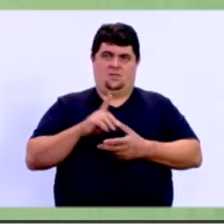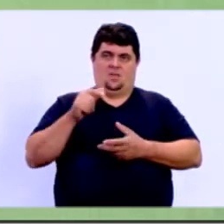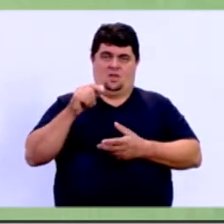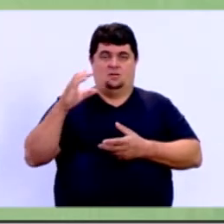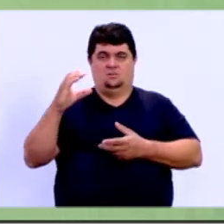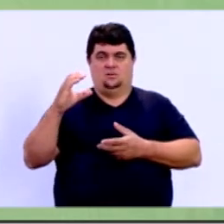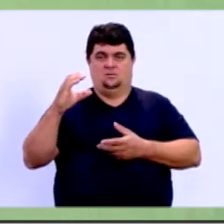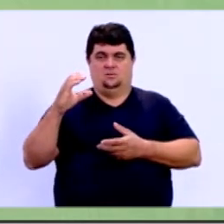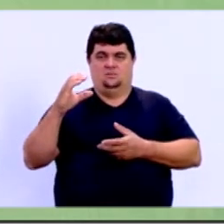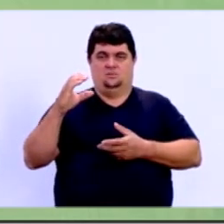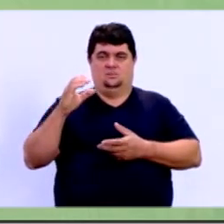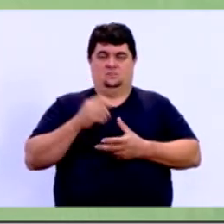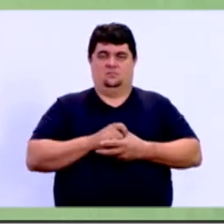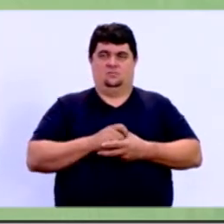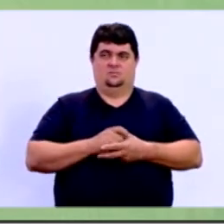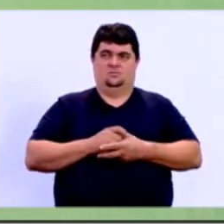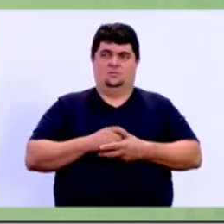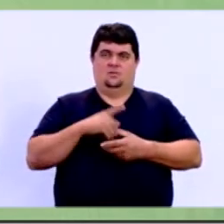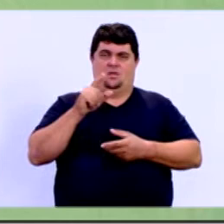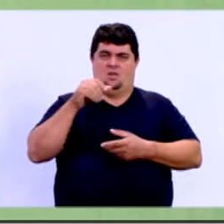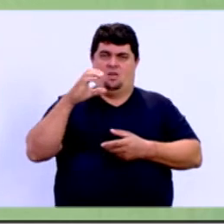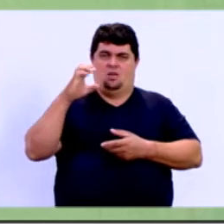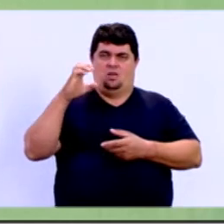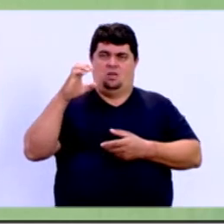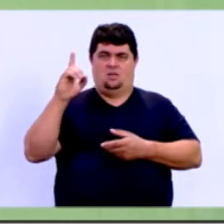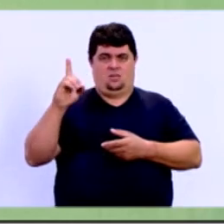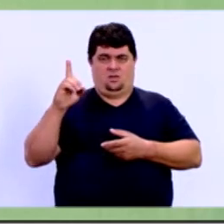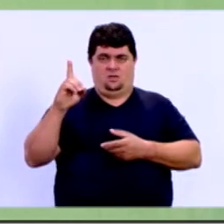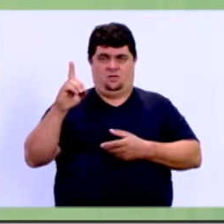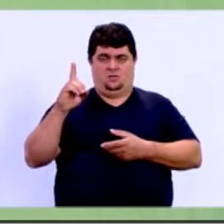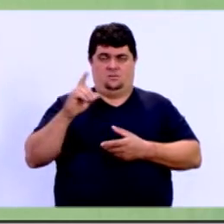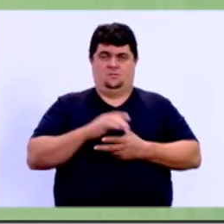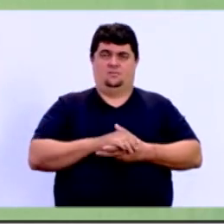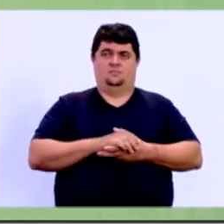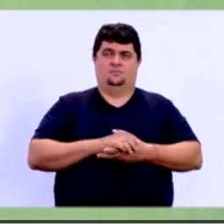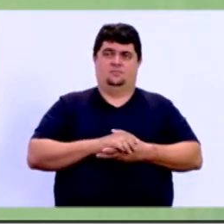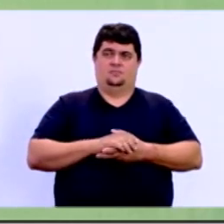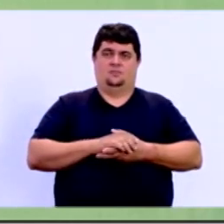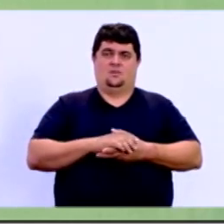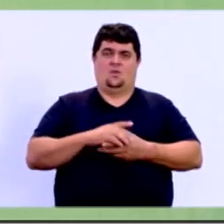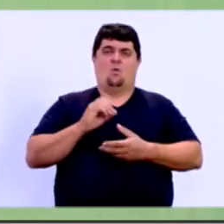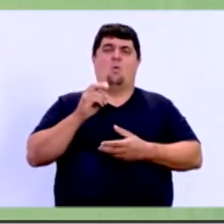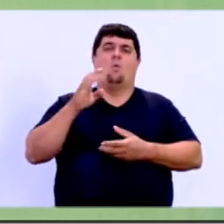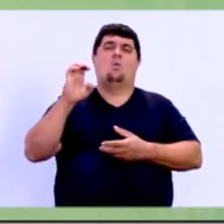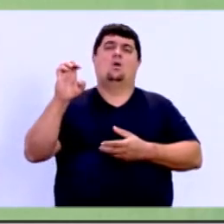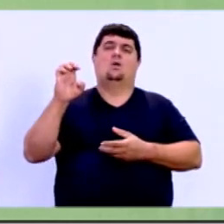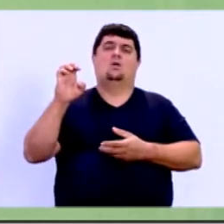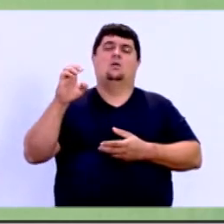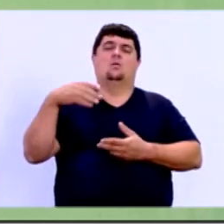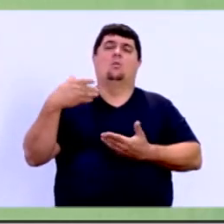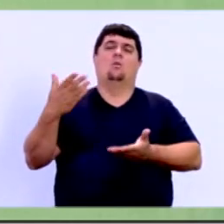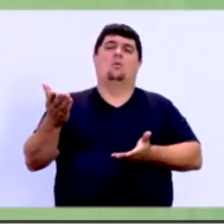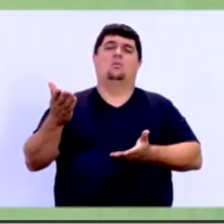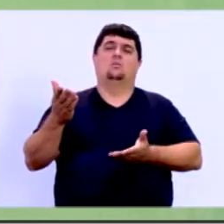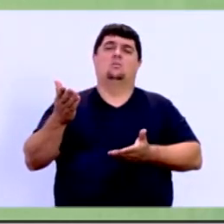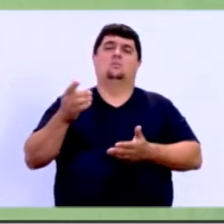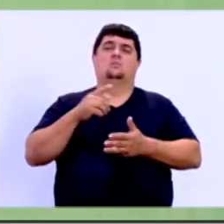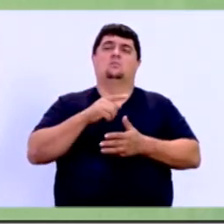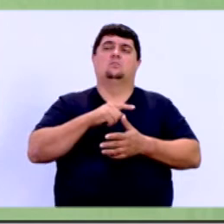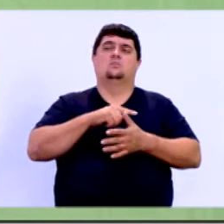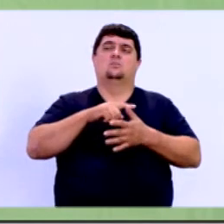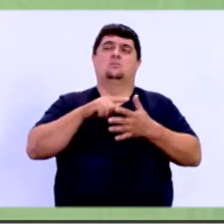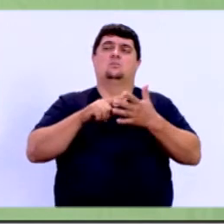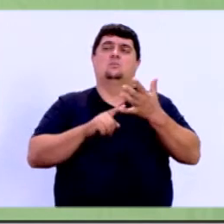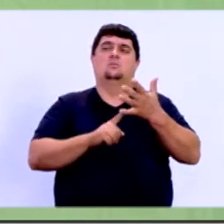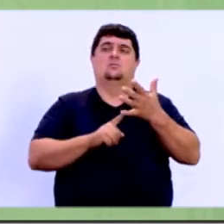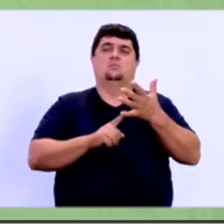estratégico, é o funcional, é o talento. Olha só, nem